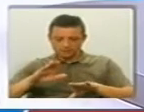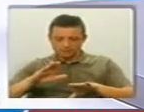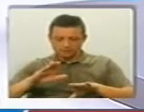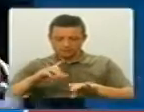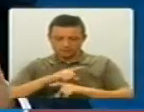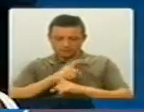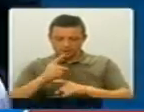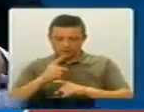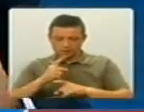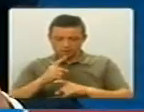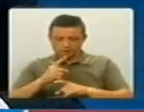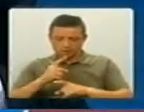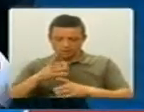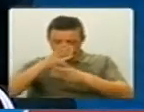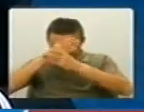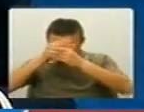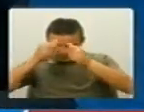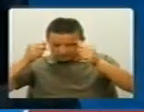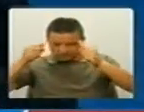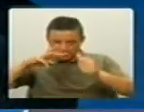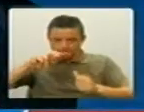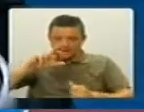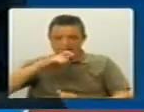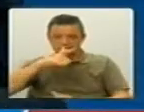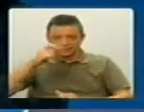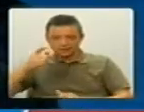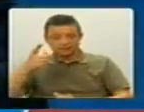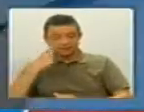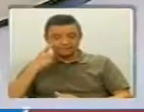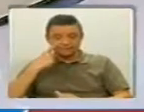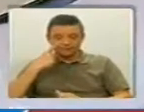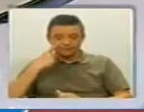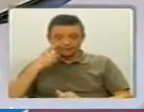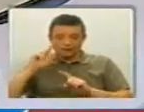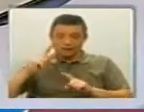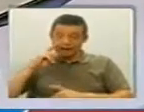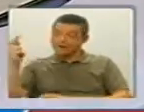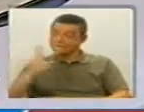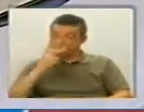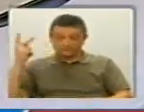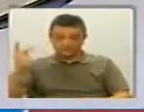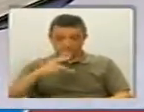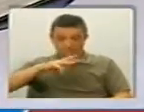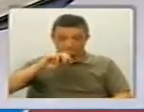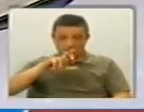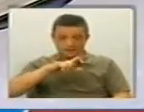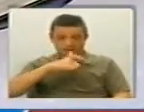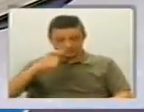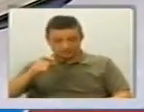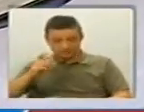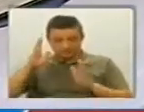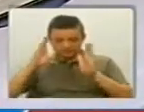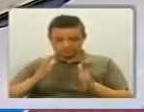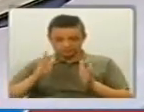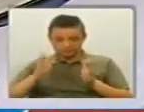que foi quase esquecido em Marte e tem que sobreviver à atmosfera de Marte, tem que sobreviver a tudo aquilo, mais alguma coisa. Já